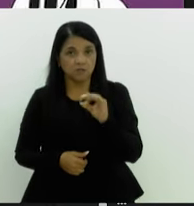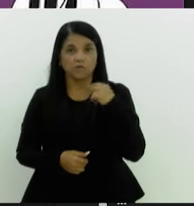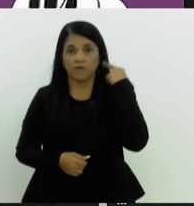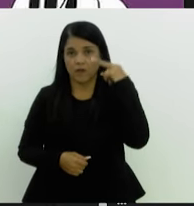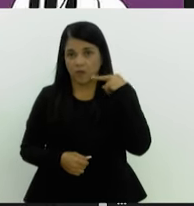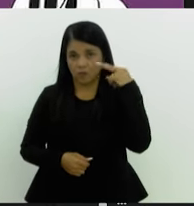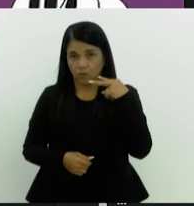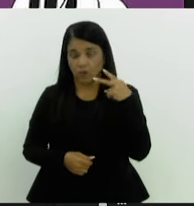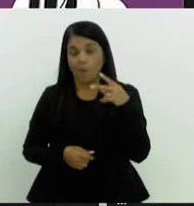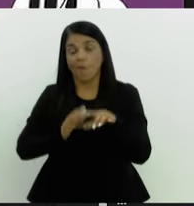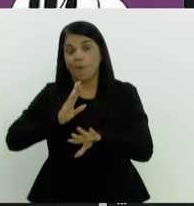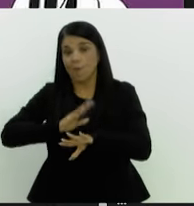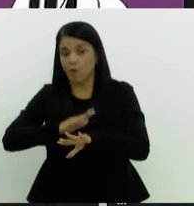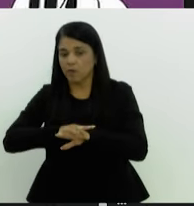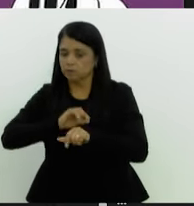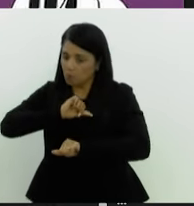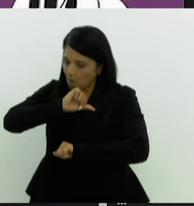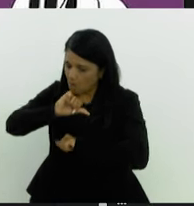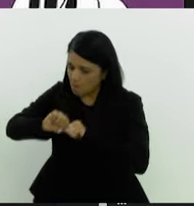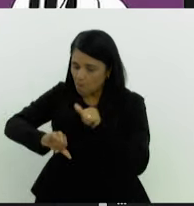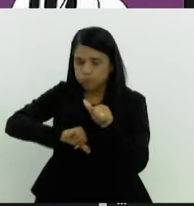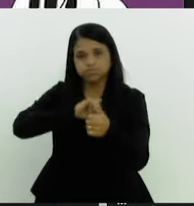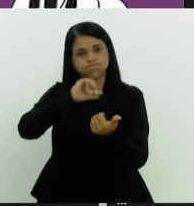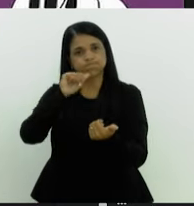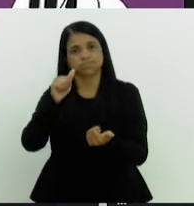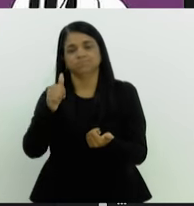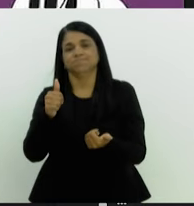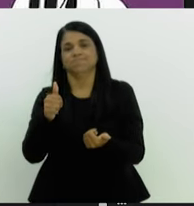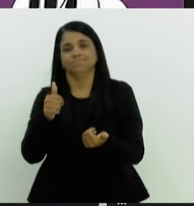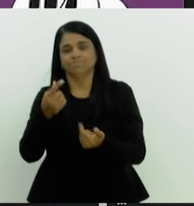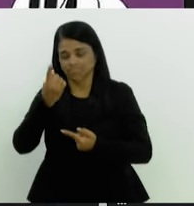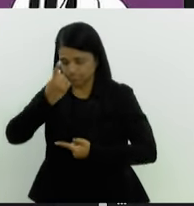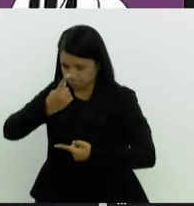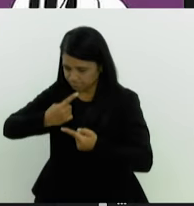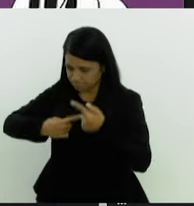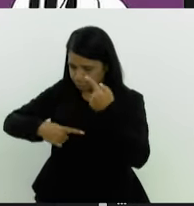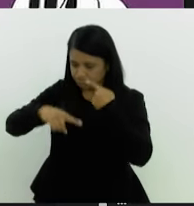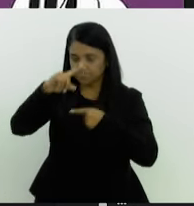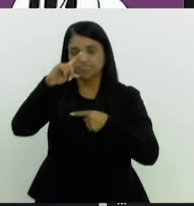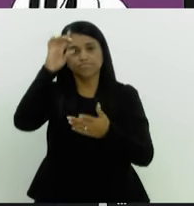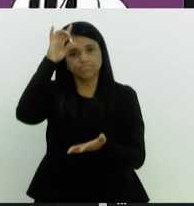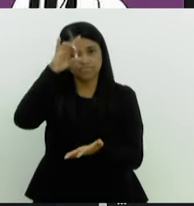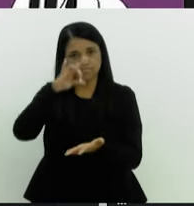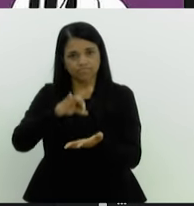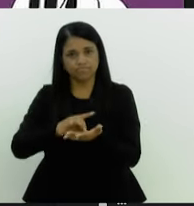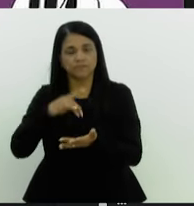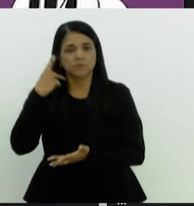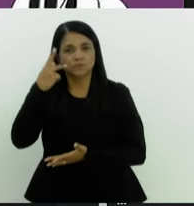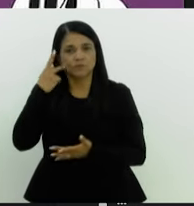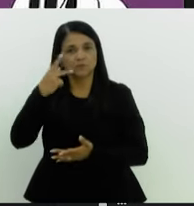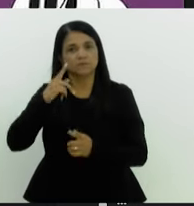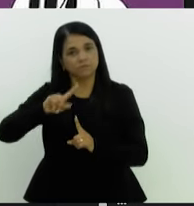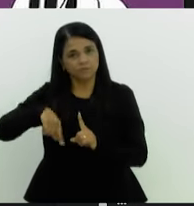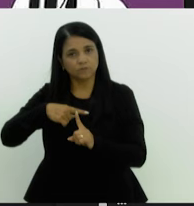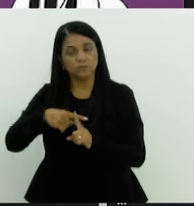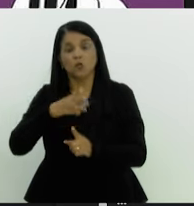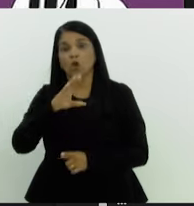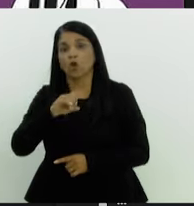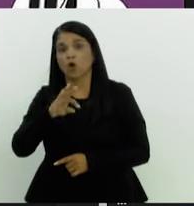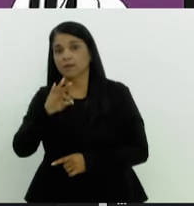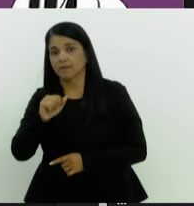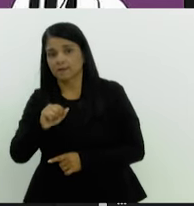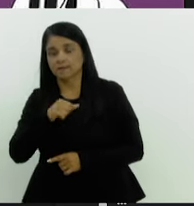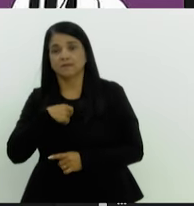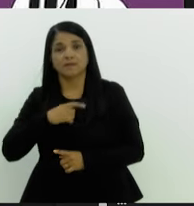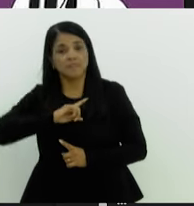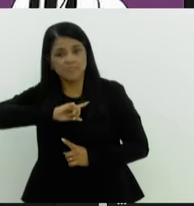momento de virar essa chave de nós darmos maior concre itude às políticas afirmativas de cotas dizendo